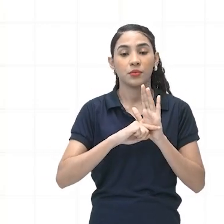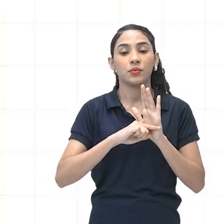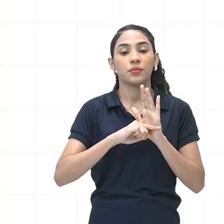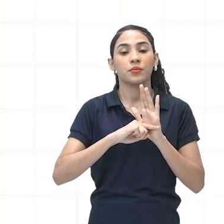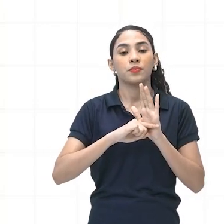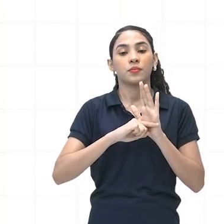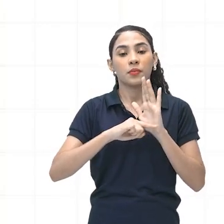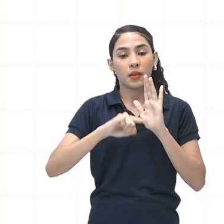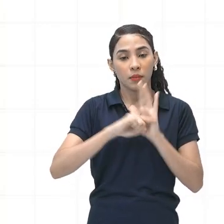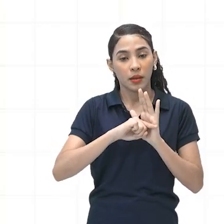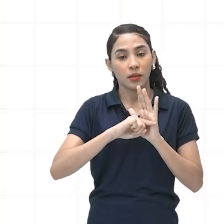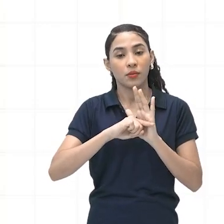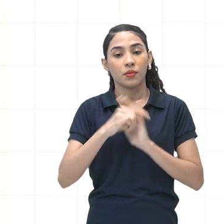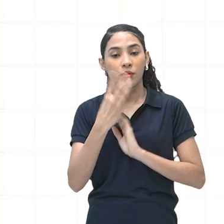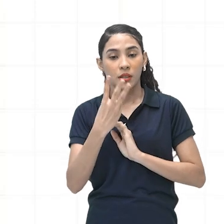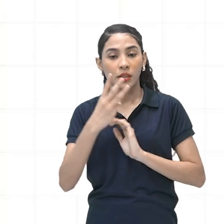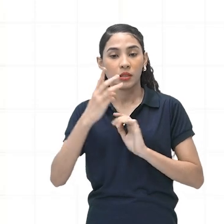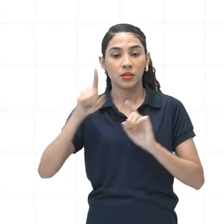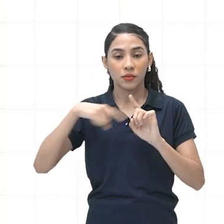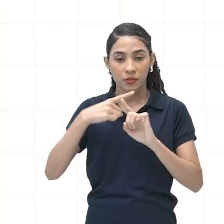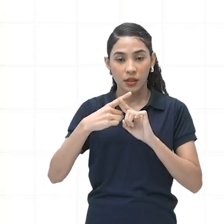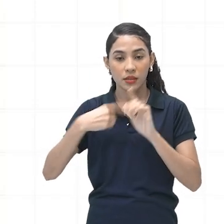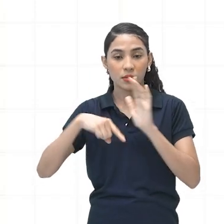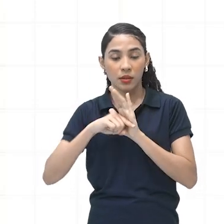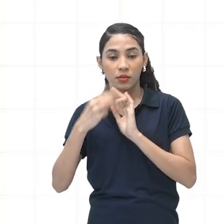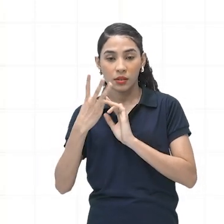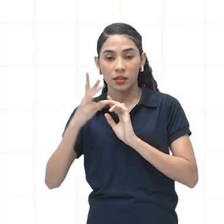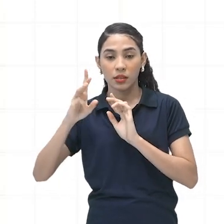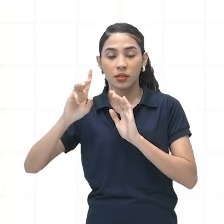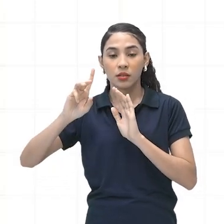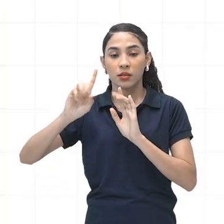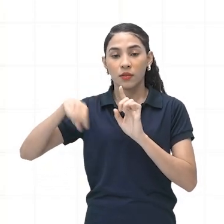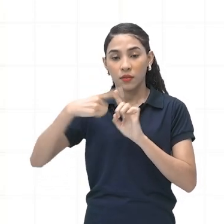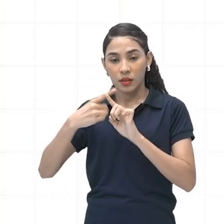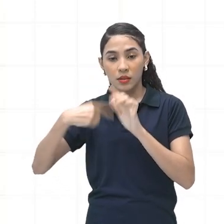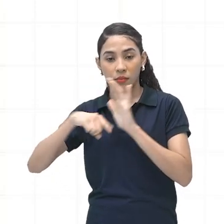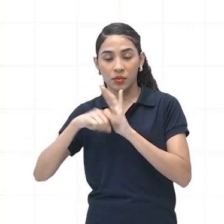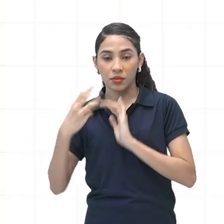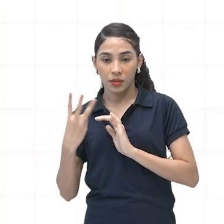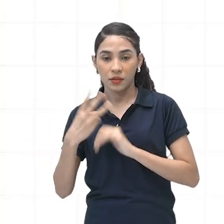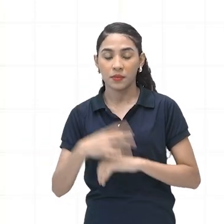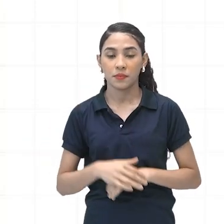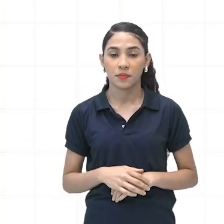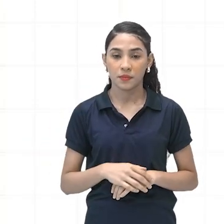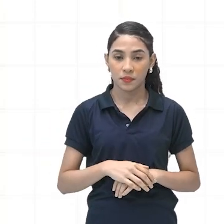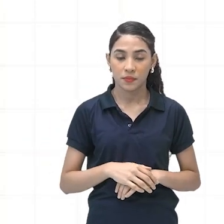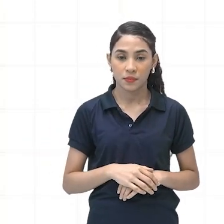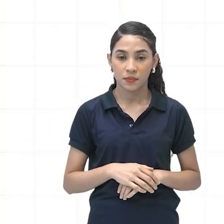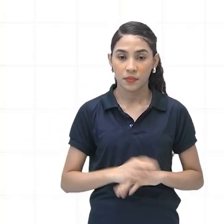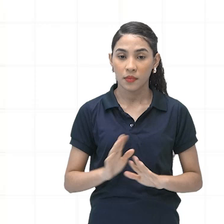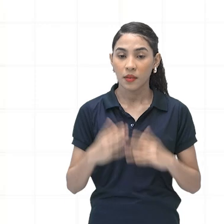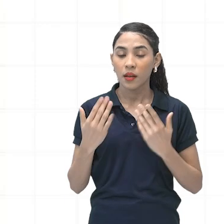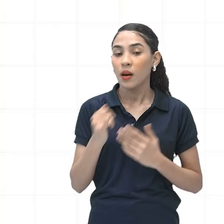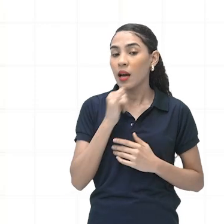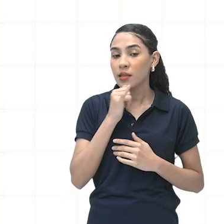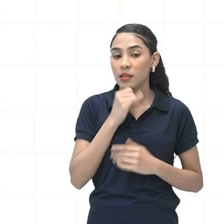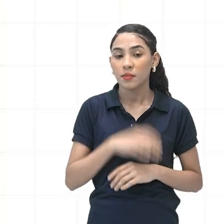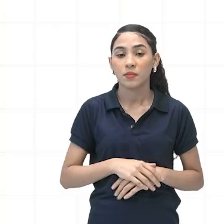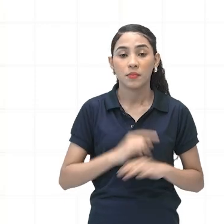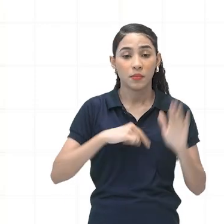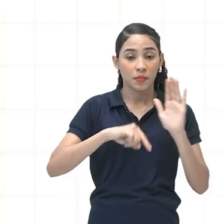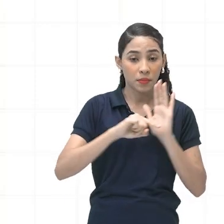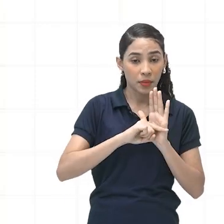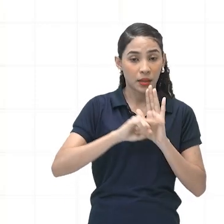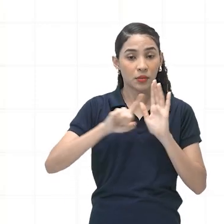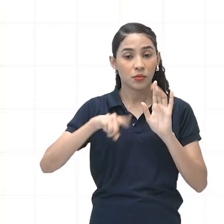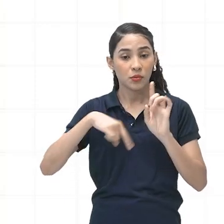vezes menos 3 vezes menos 3 vezes menos 3. Então, ó, menos com menos